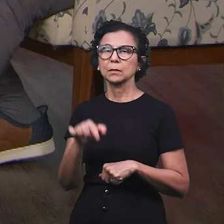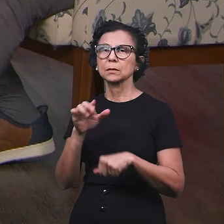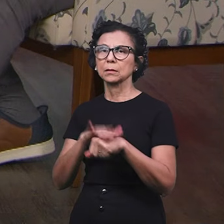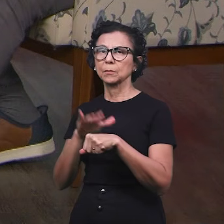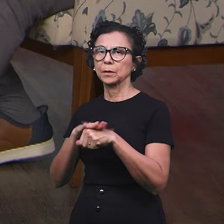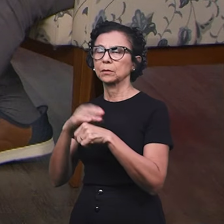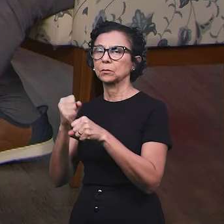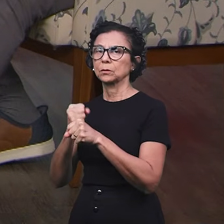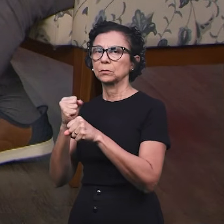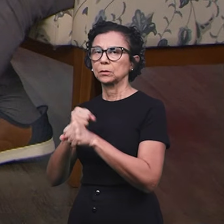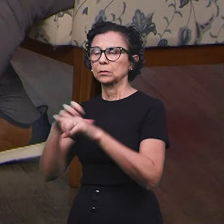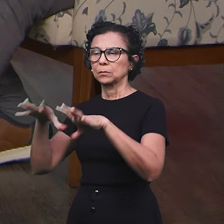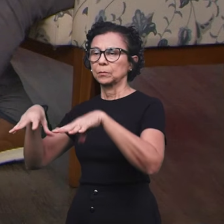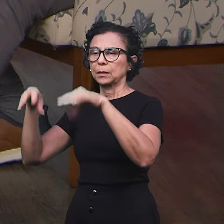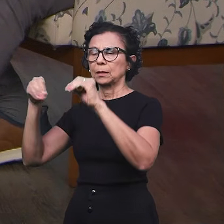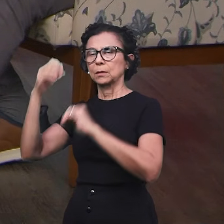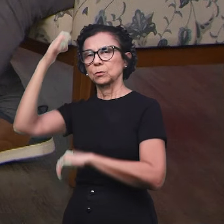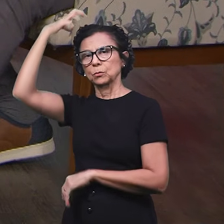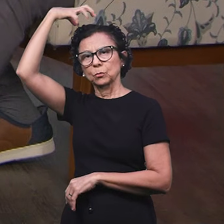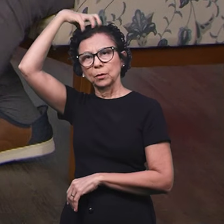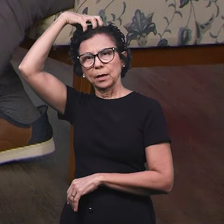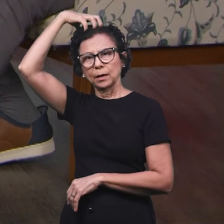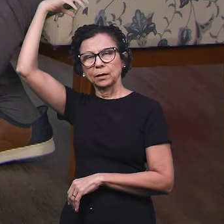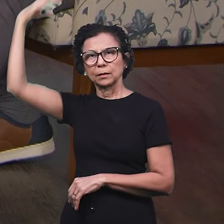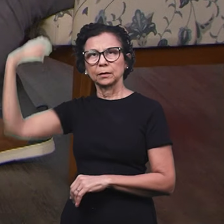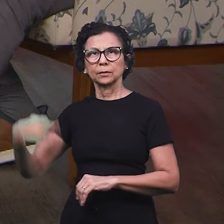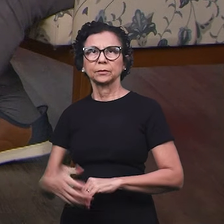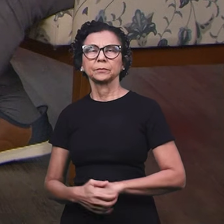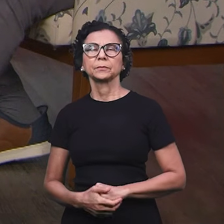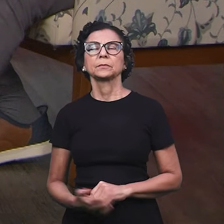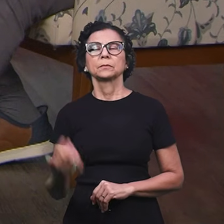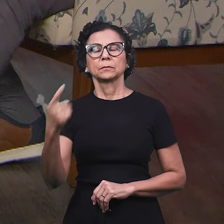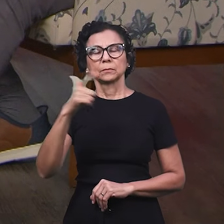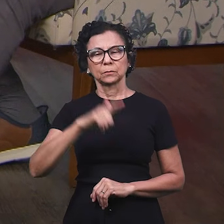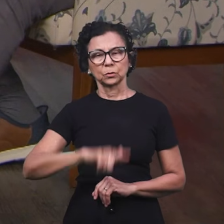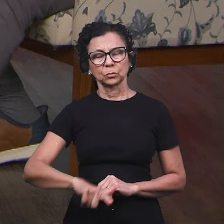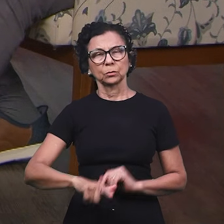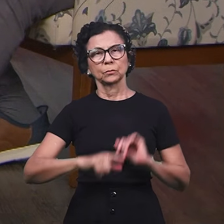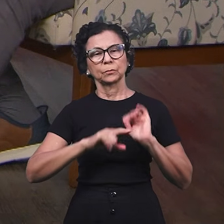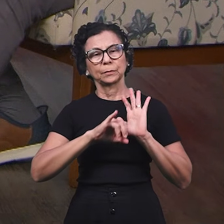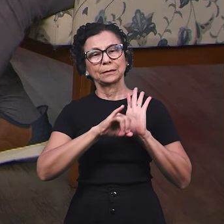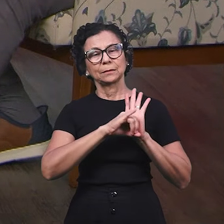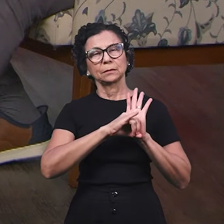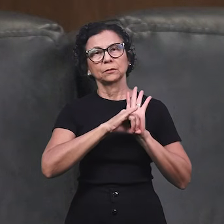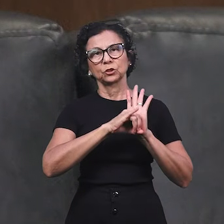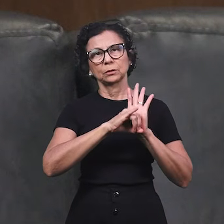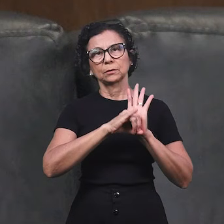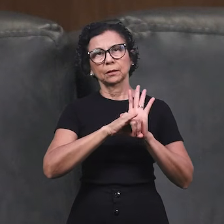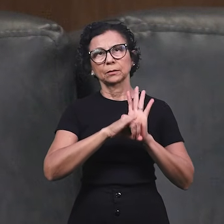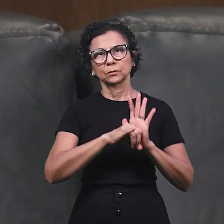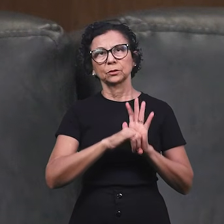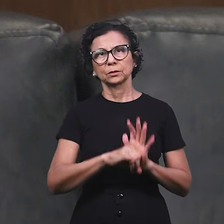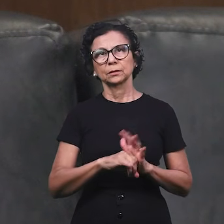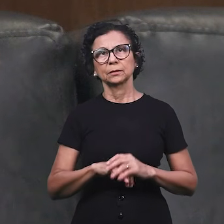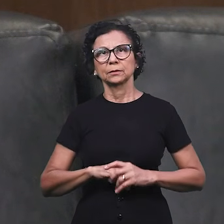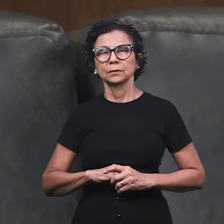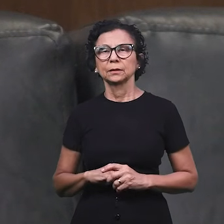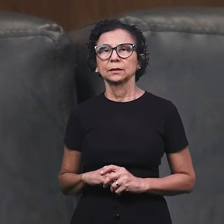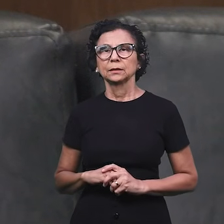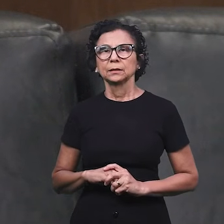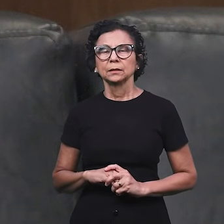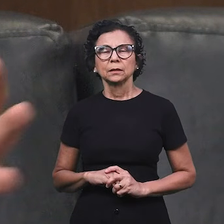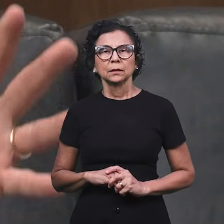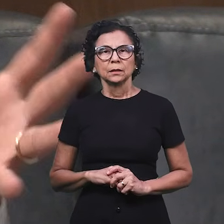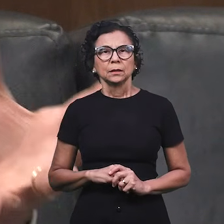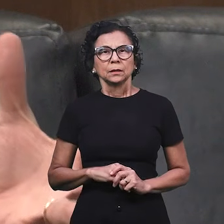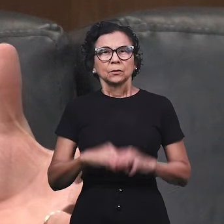mesmo faz a casa do rei. Que mais uma vez ia trazer uma identidade, né? Então agora já era até aquela